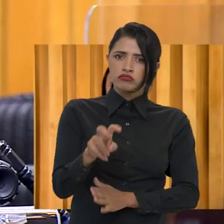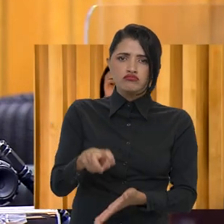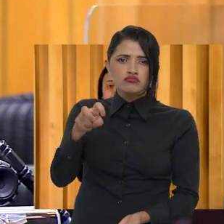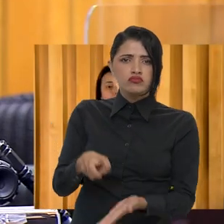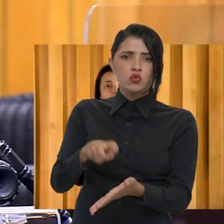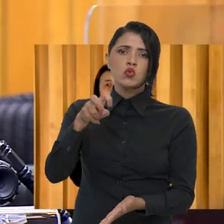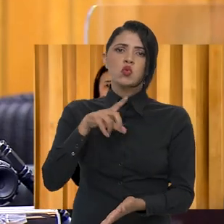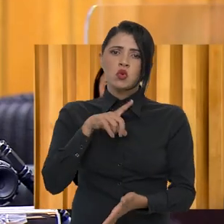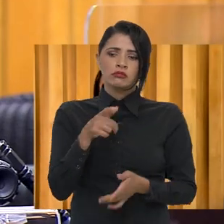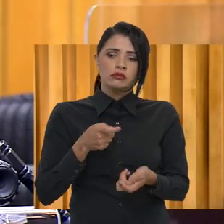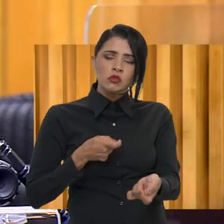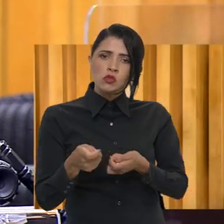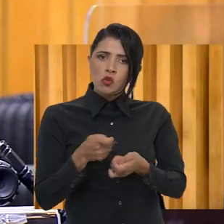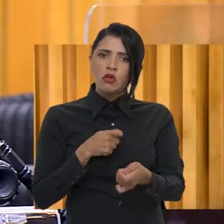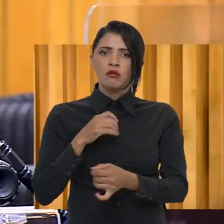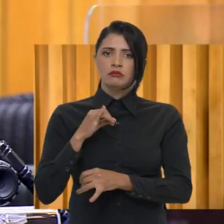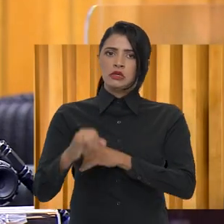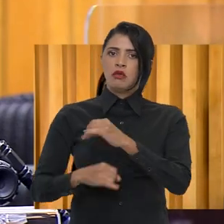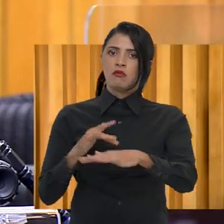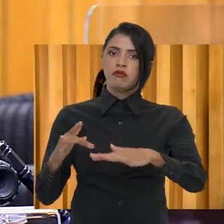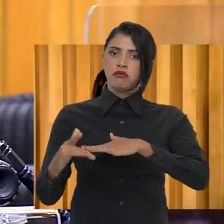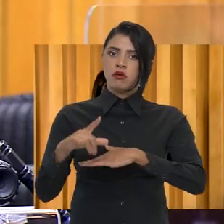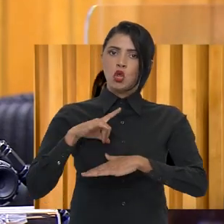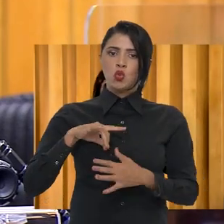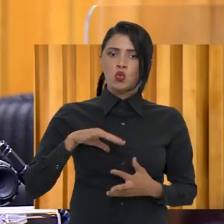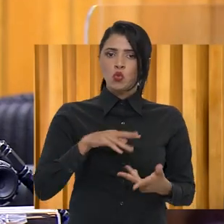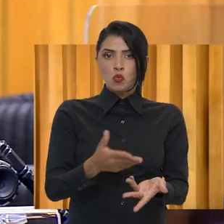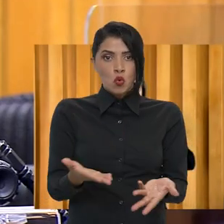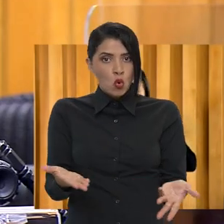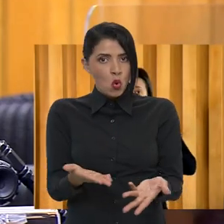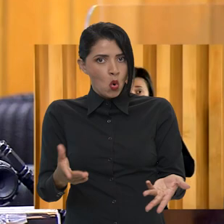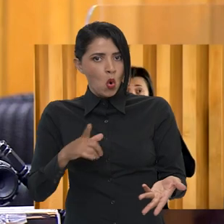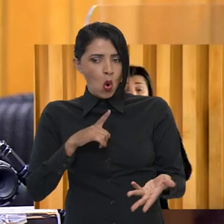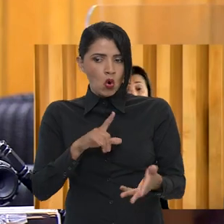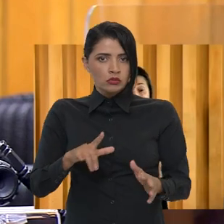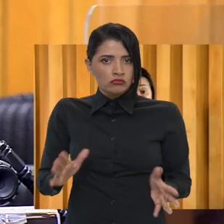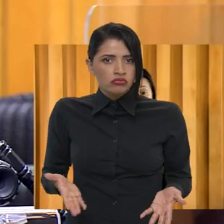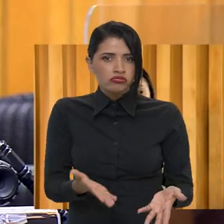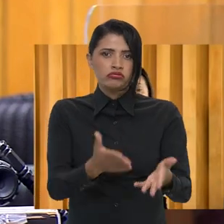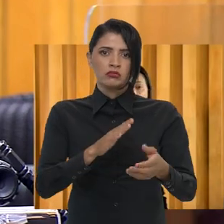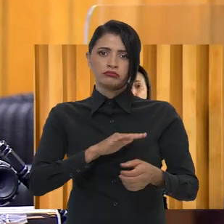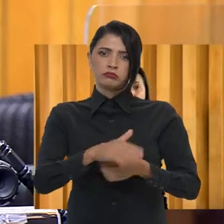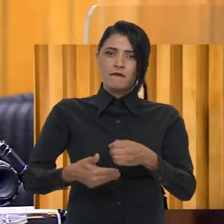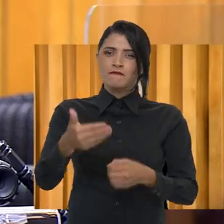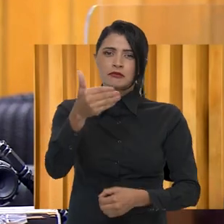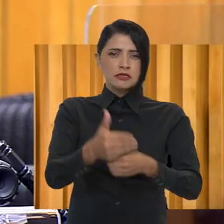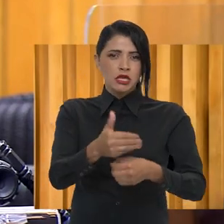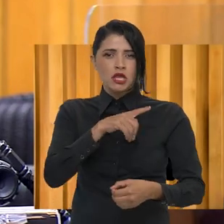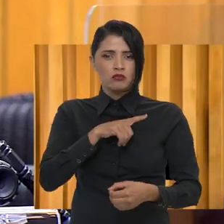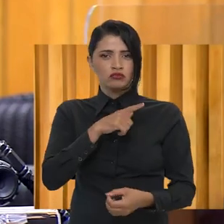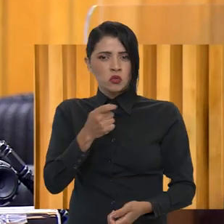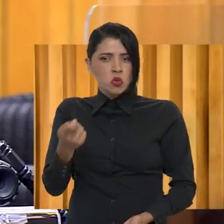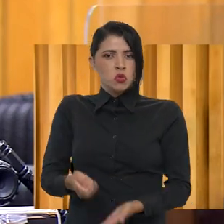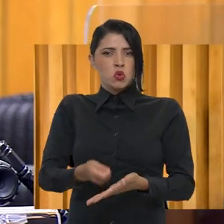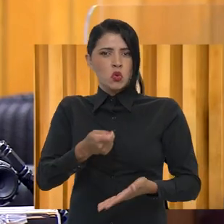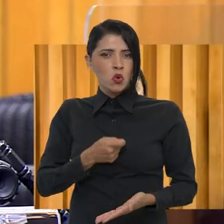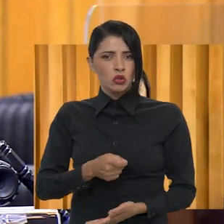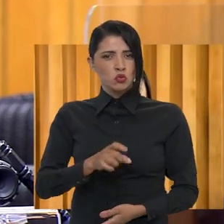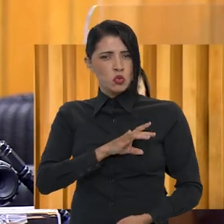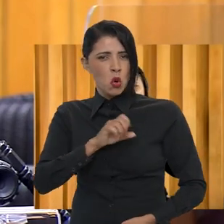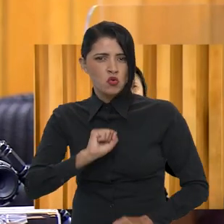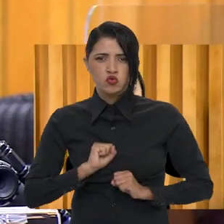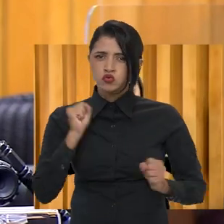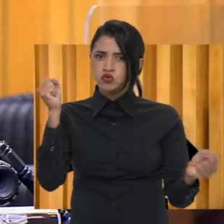de punir, de controlar essas redes sociais que no mundo inteiro hoje tentam estimular o fascismo, a intolerância, o